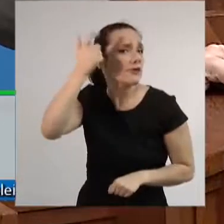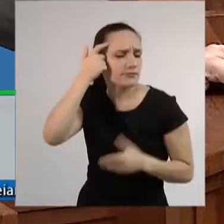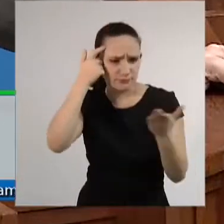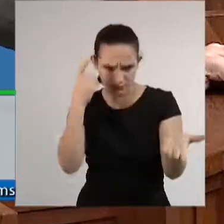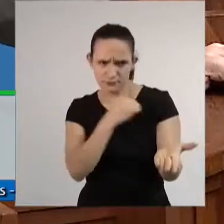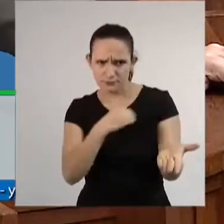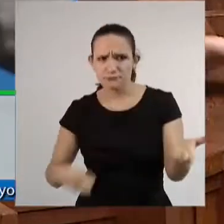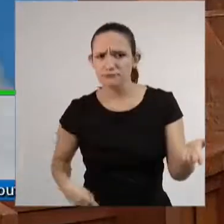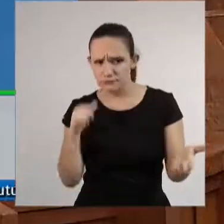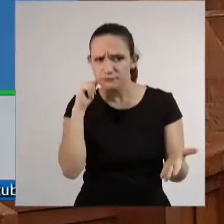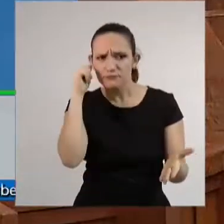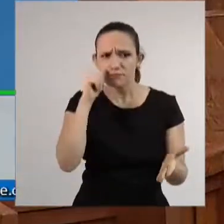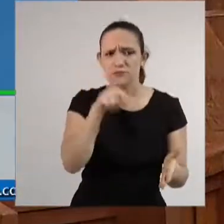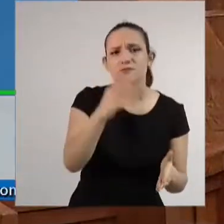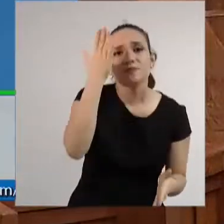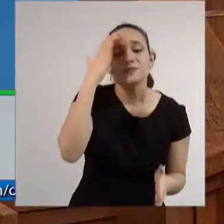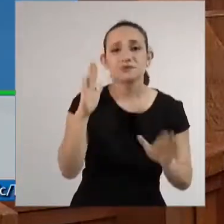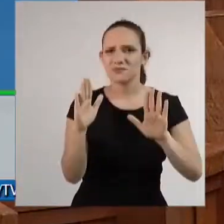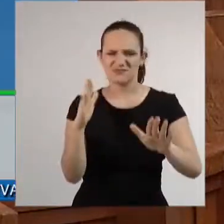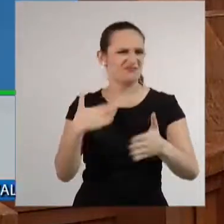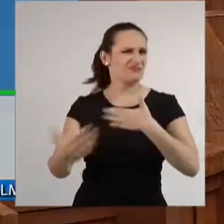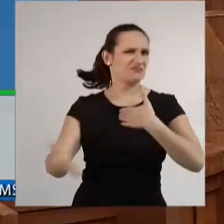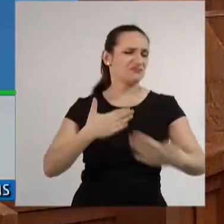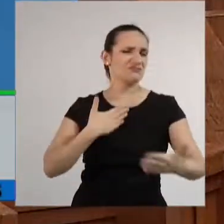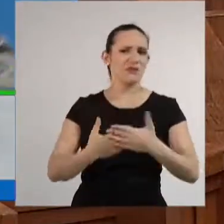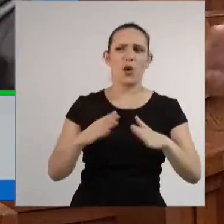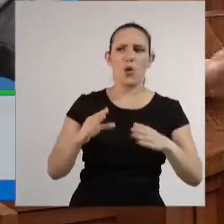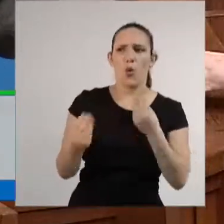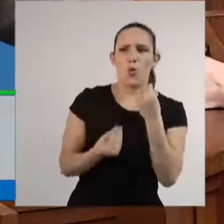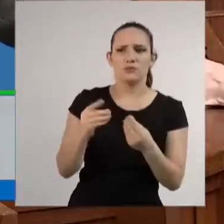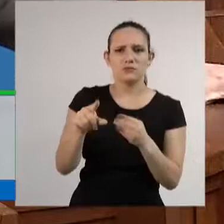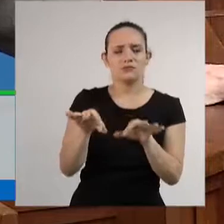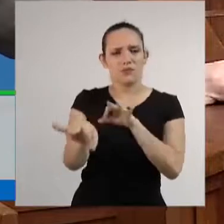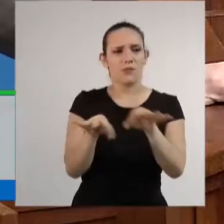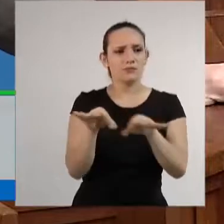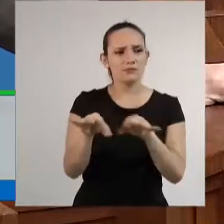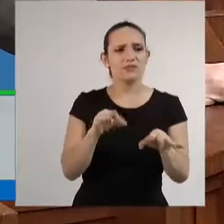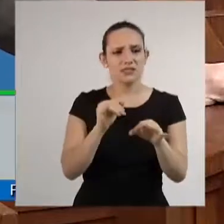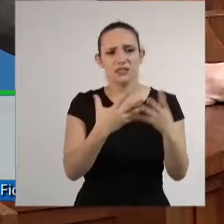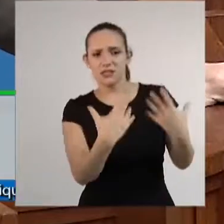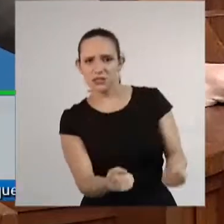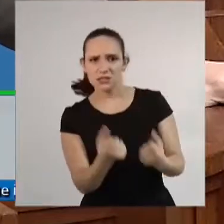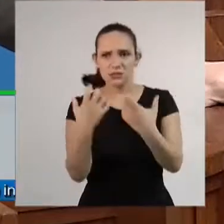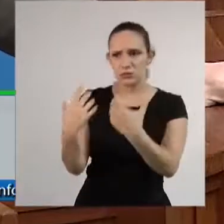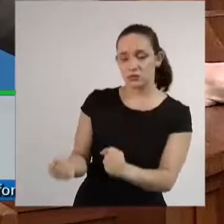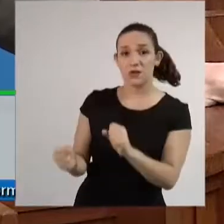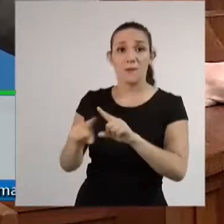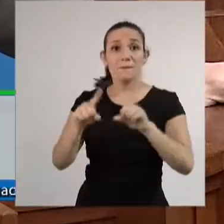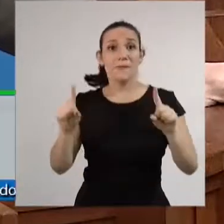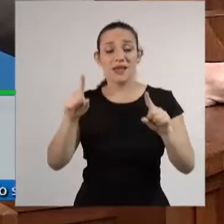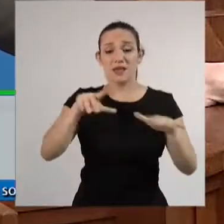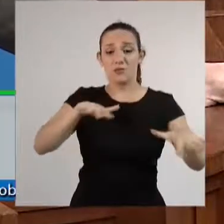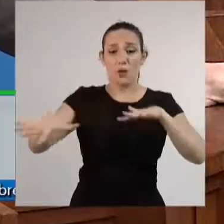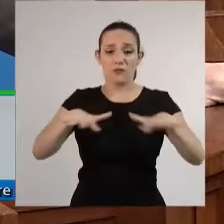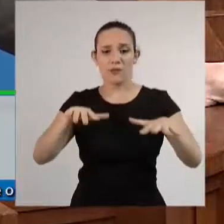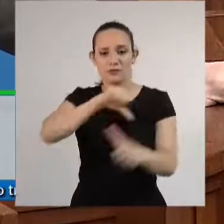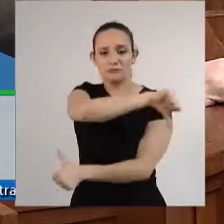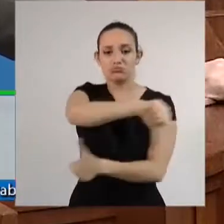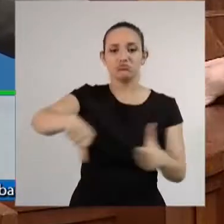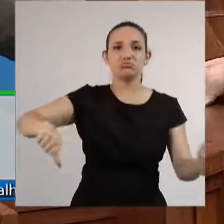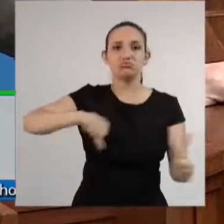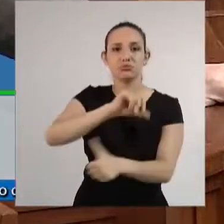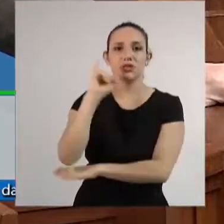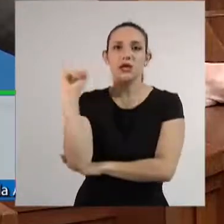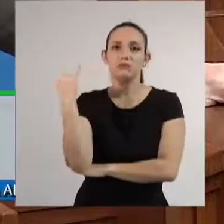Cruz, que independente do modelo que nós iremos adotar, esse movimento de reforma